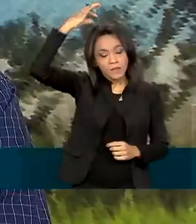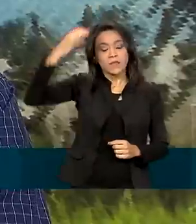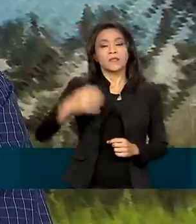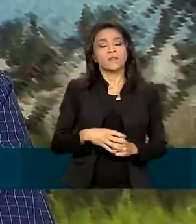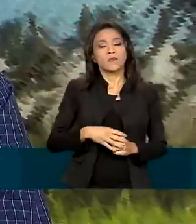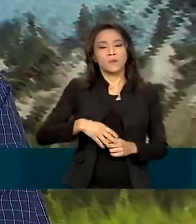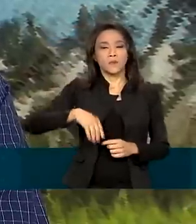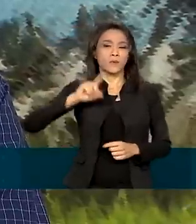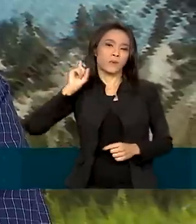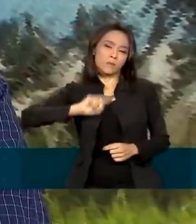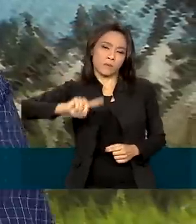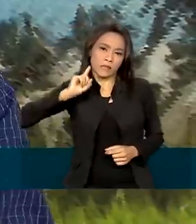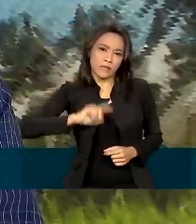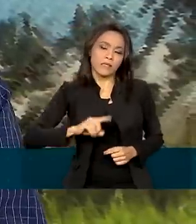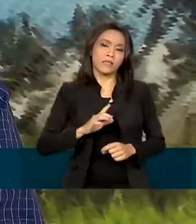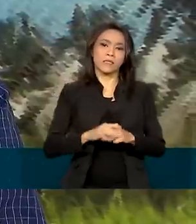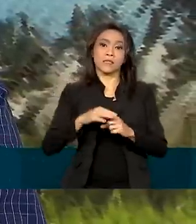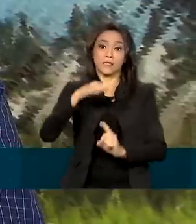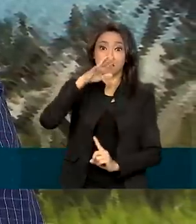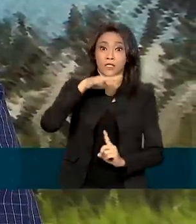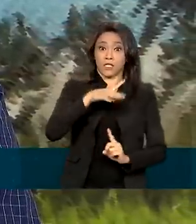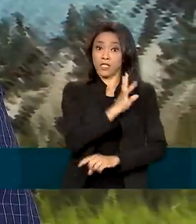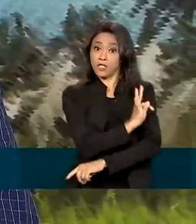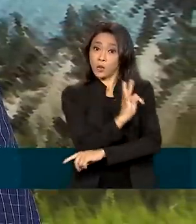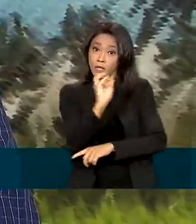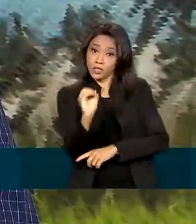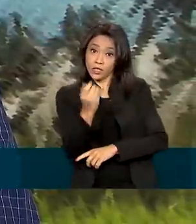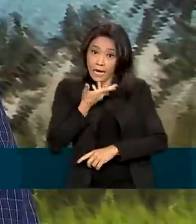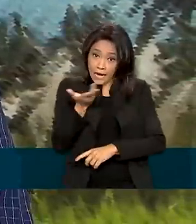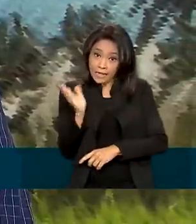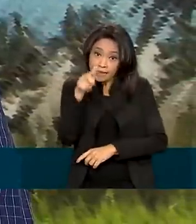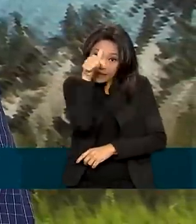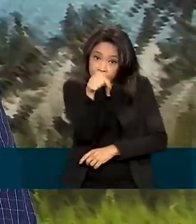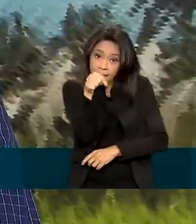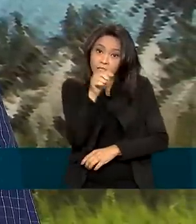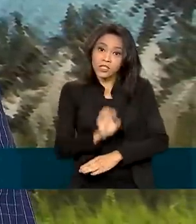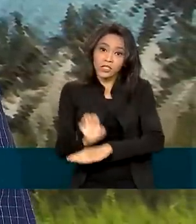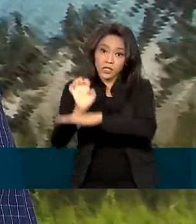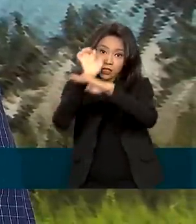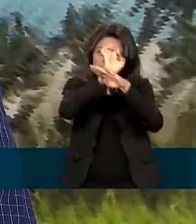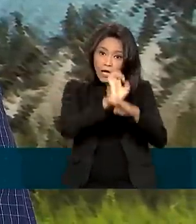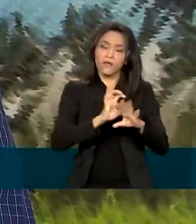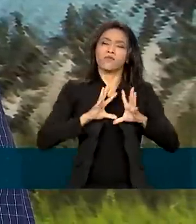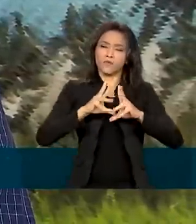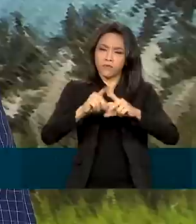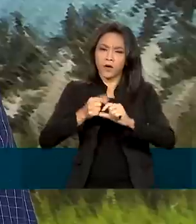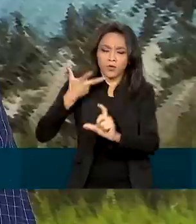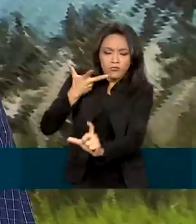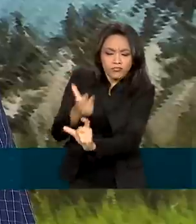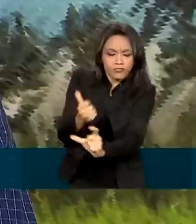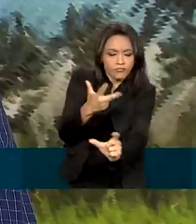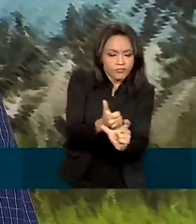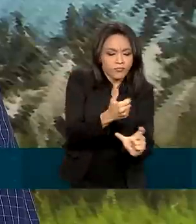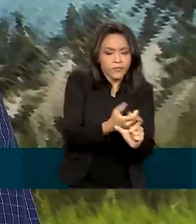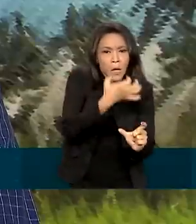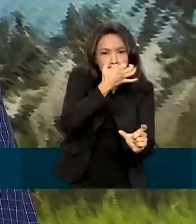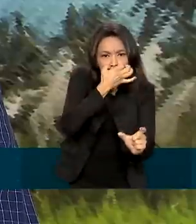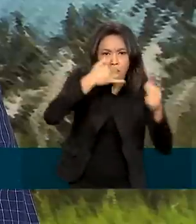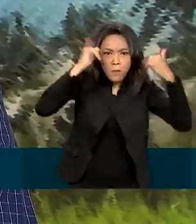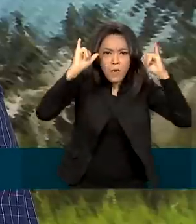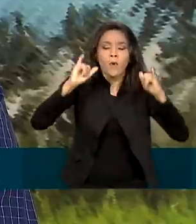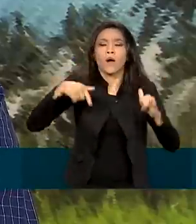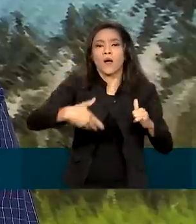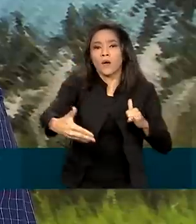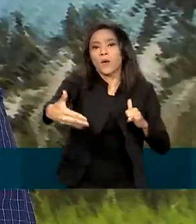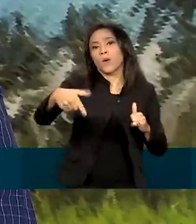Espírito Santo, Minas Gerais e Tocantins. Esses 7 estados, eles vão ter os produtores rurais vão vacinar todos os seus bovinos e bubalinos agora em novembro e será a